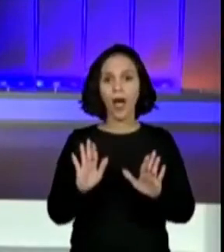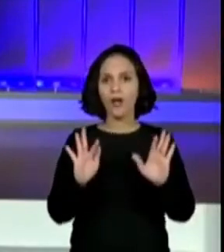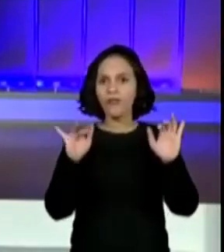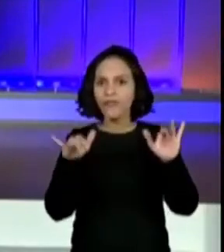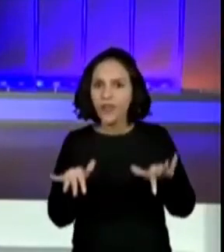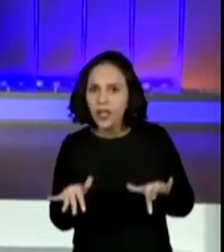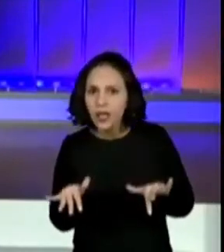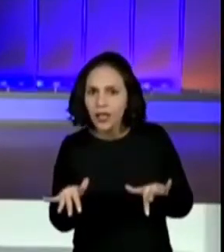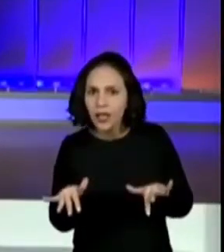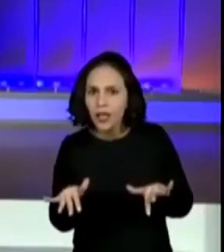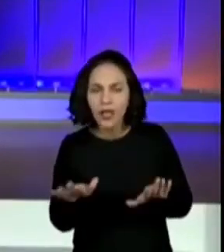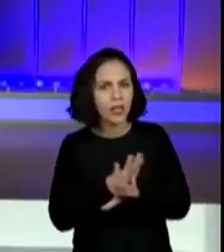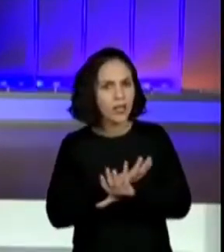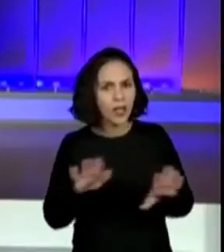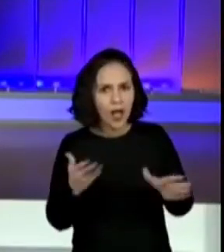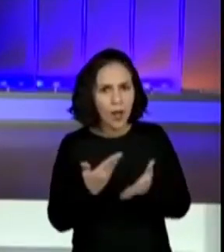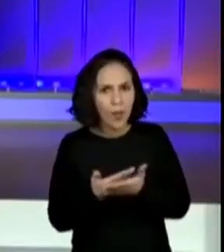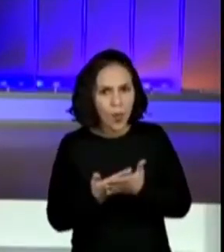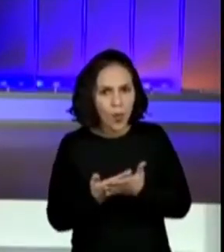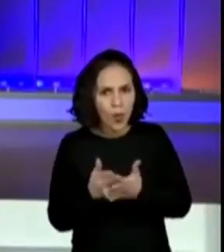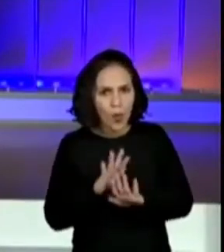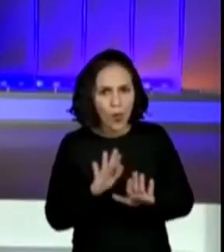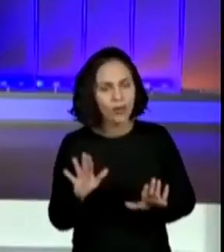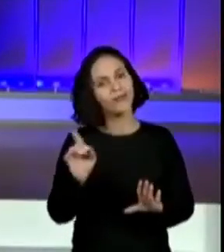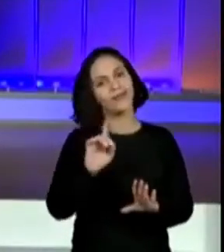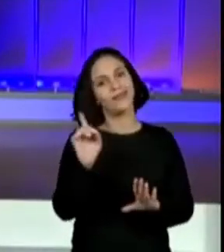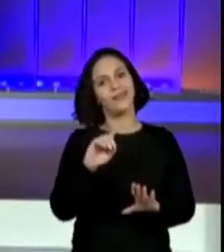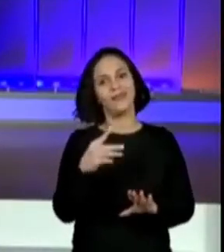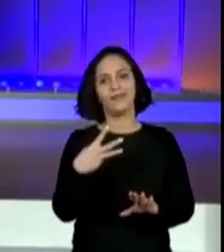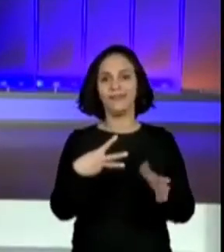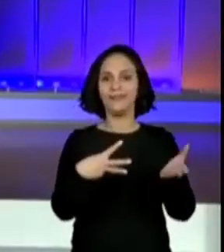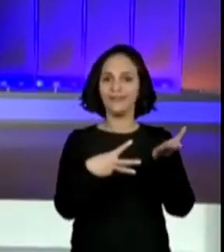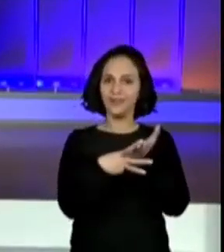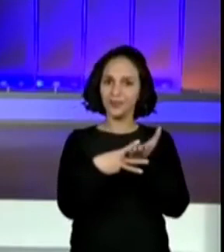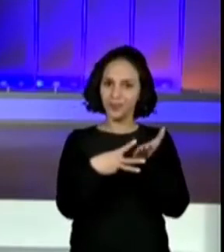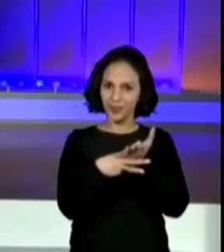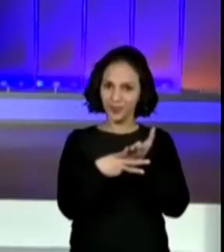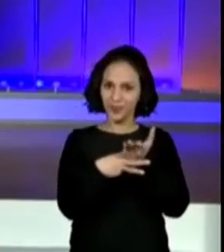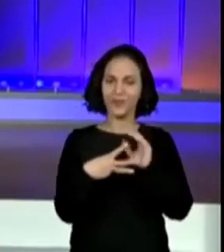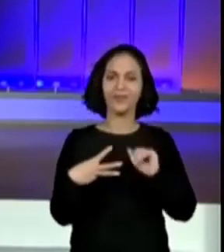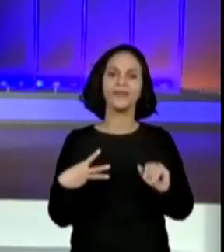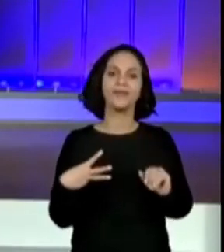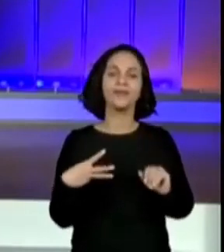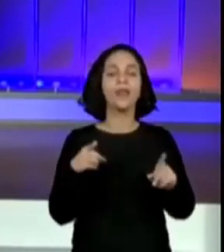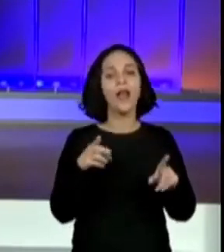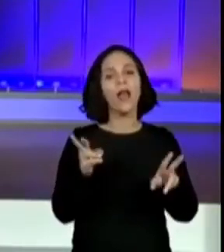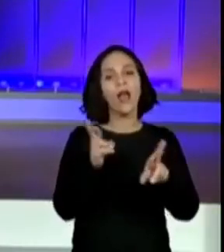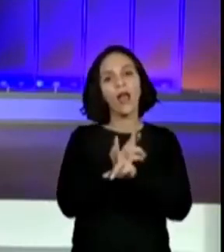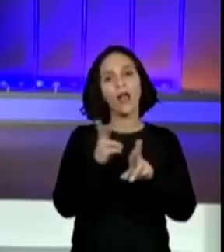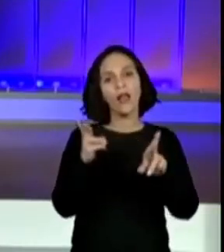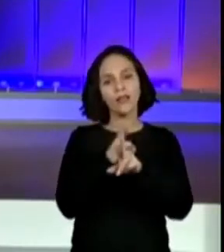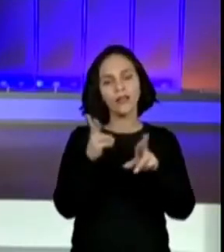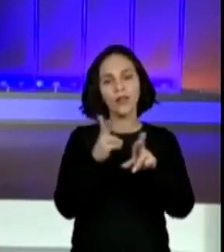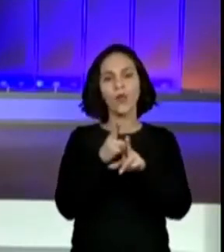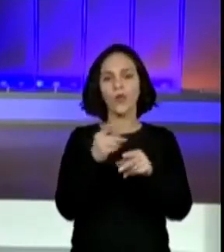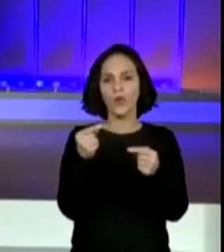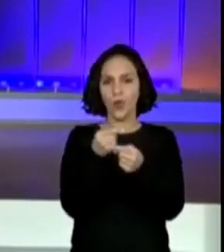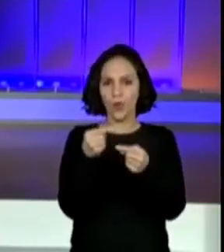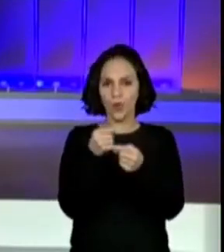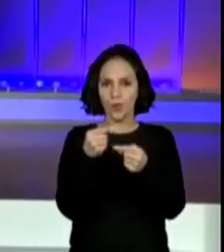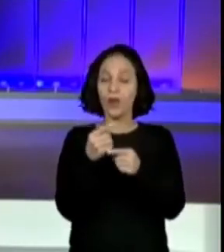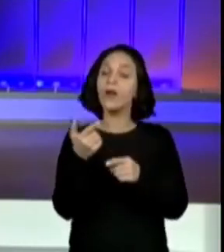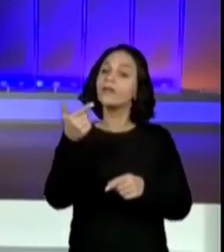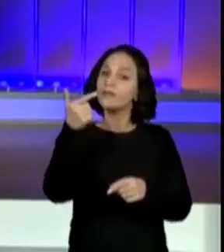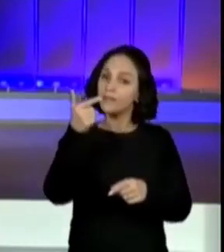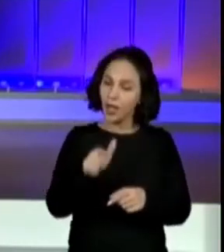acabou é isso não vai ter mais aula esse é o nosso primeiro momento de aula que era relações de igualdade a gente vai